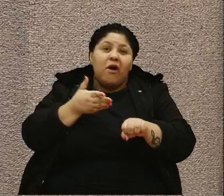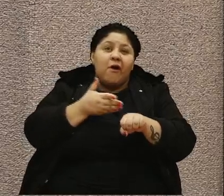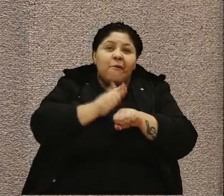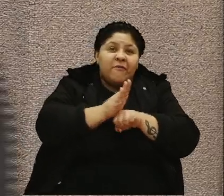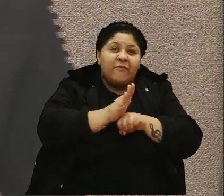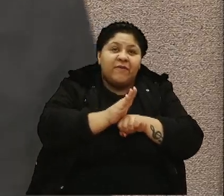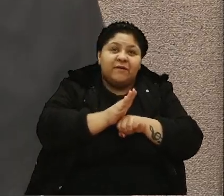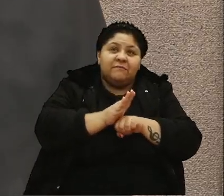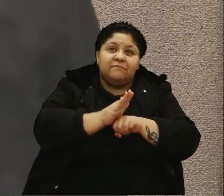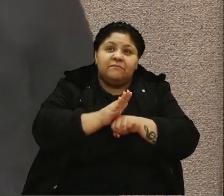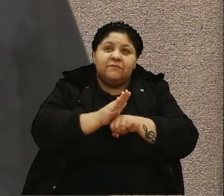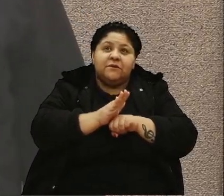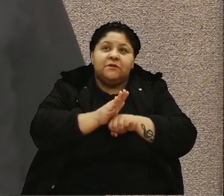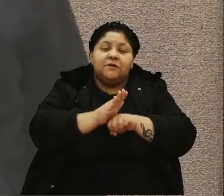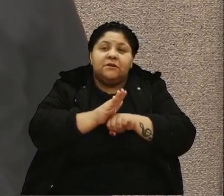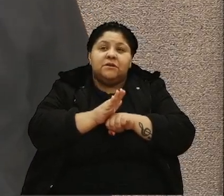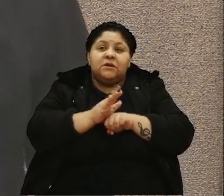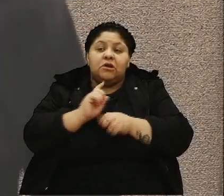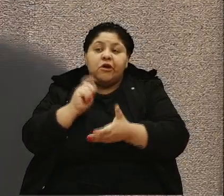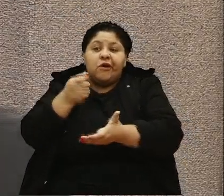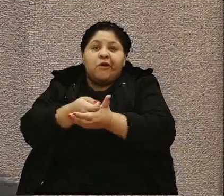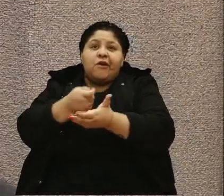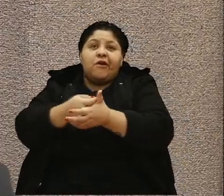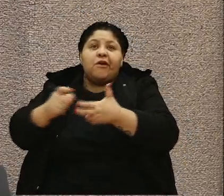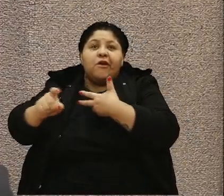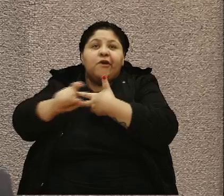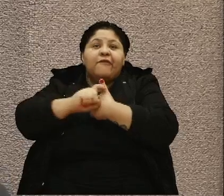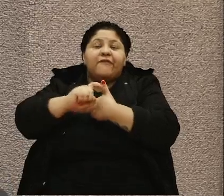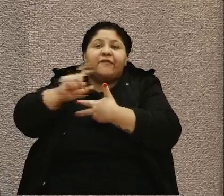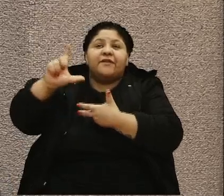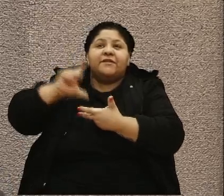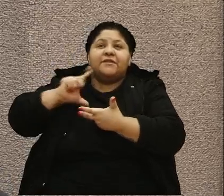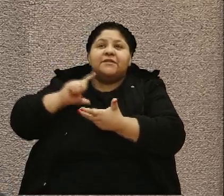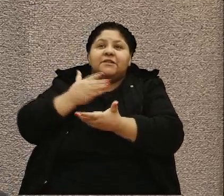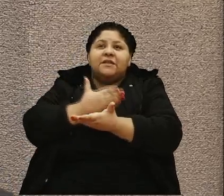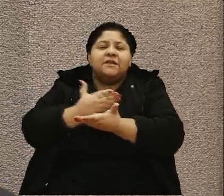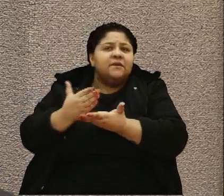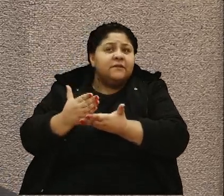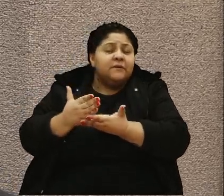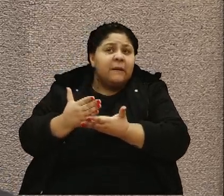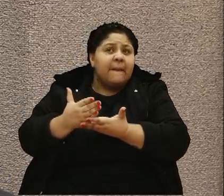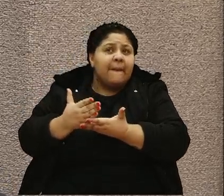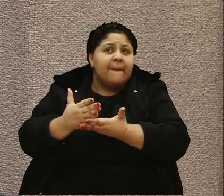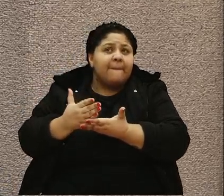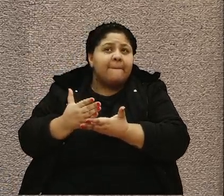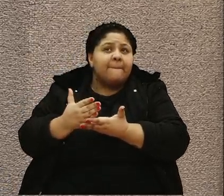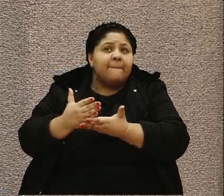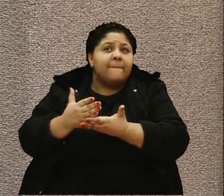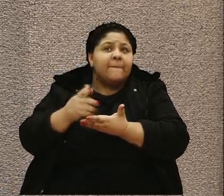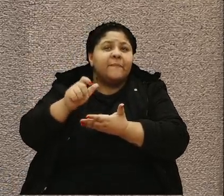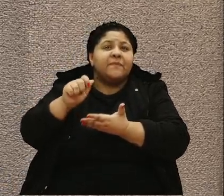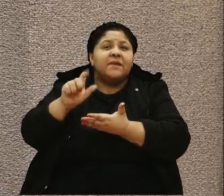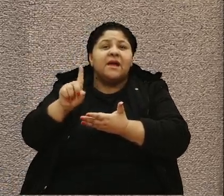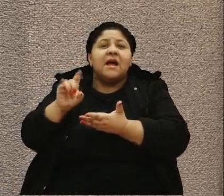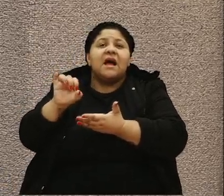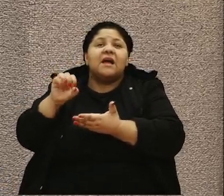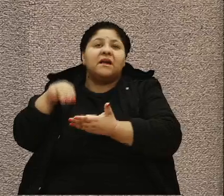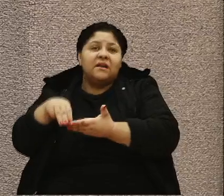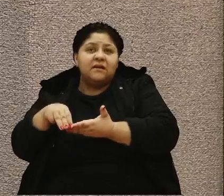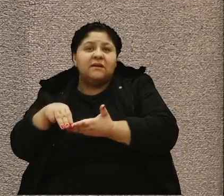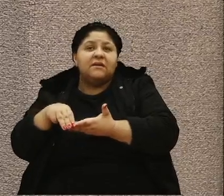for aprovado, aí obrigatoriamente o Executivo vai ter que entrar com uma ADIM. Entra com a ADIM,